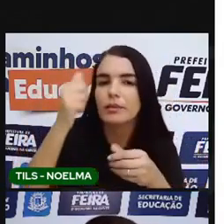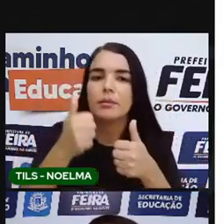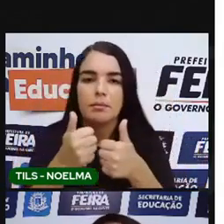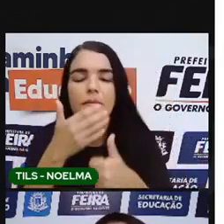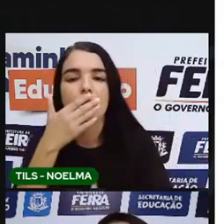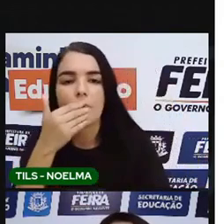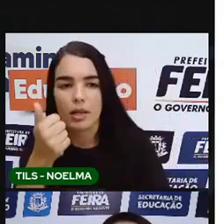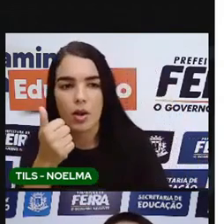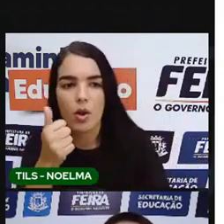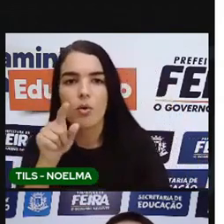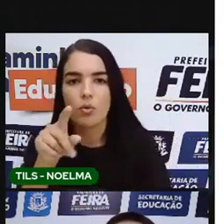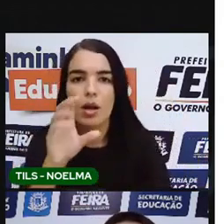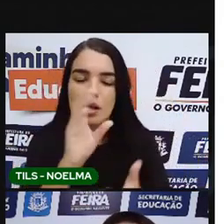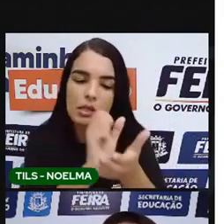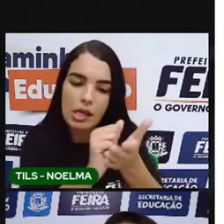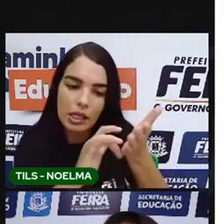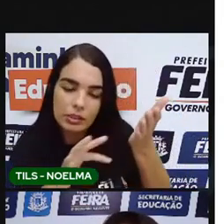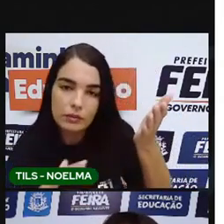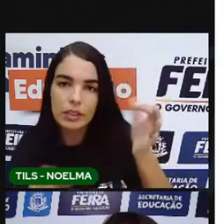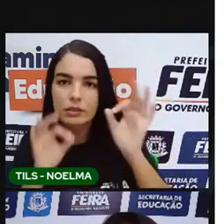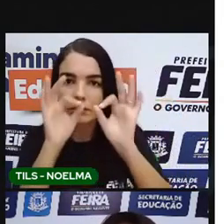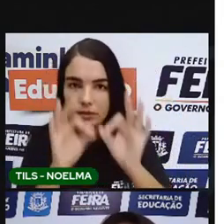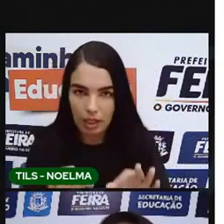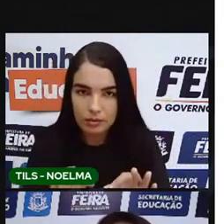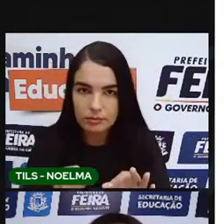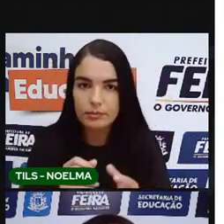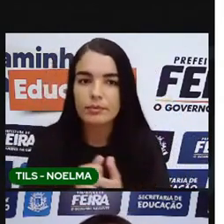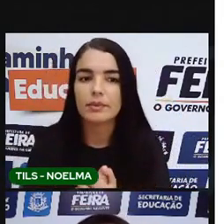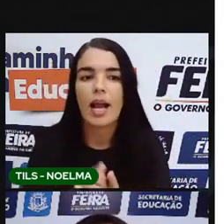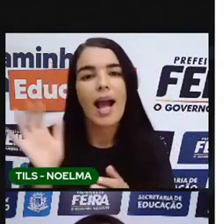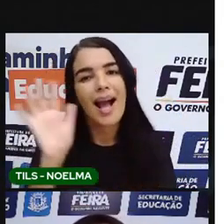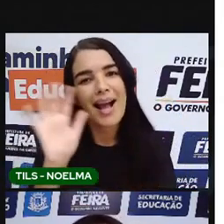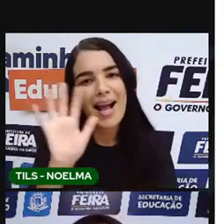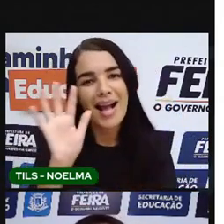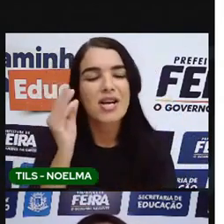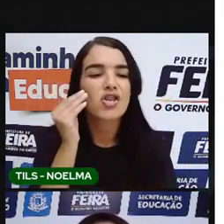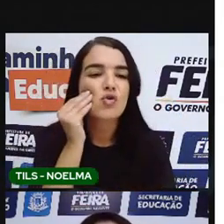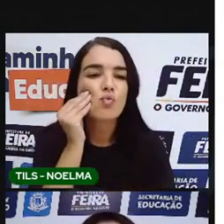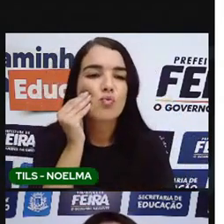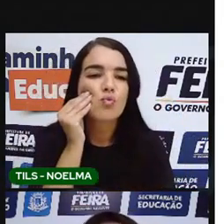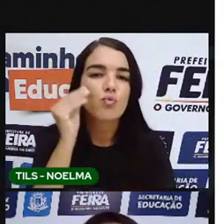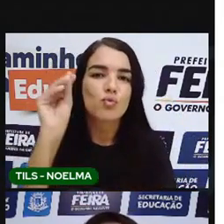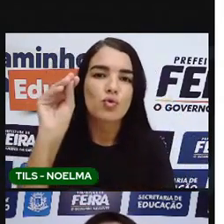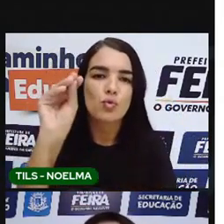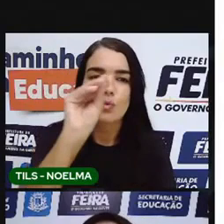compreender melhor o conteúdo que foi passado hoje, certo? Ficando